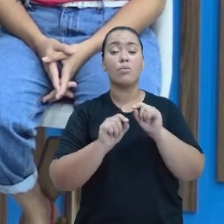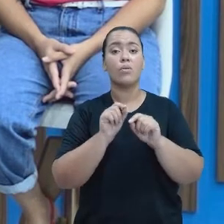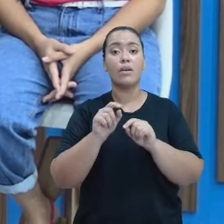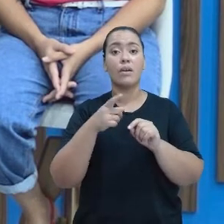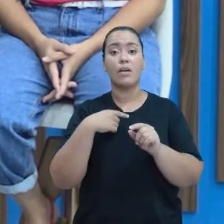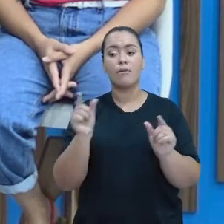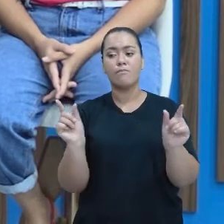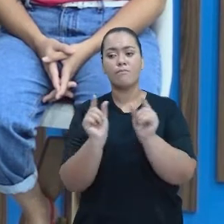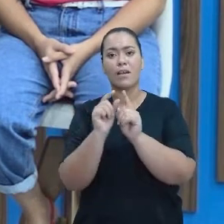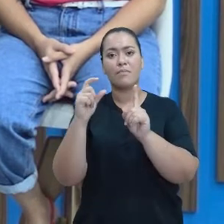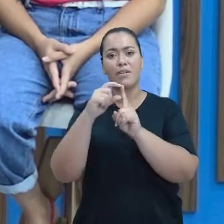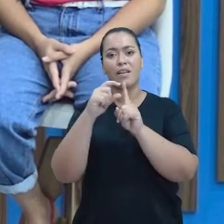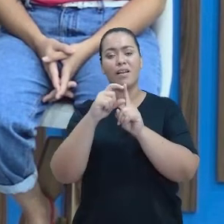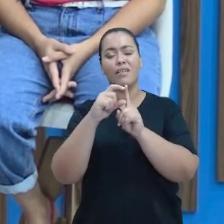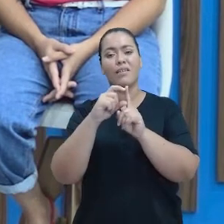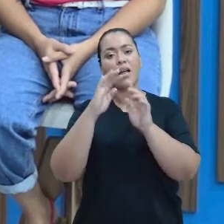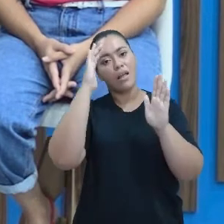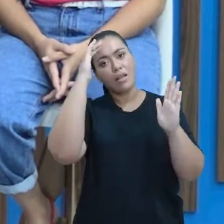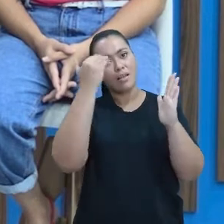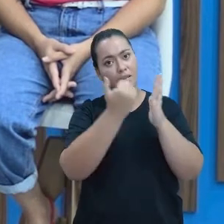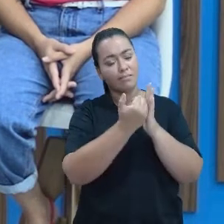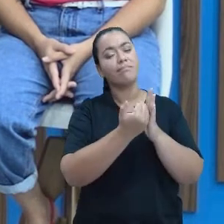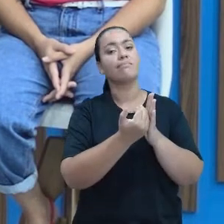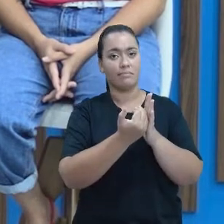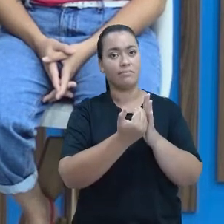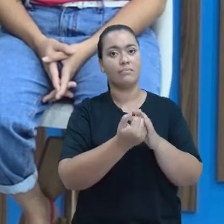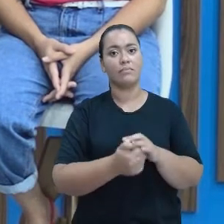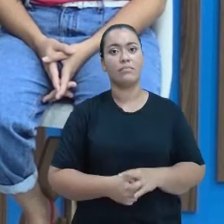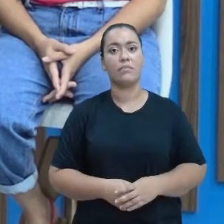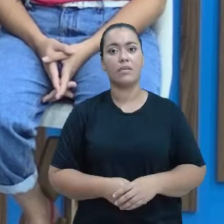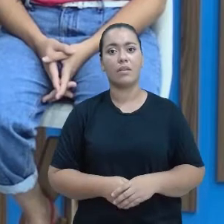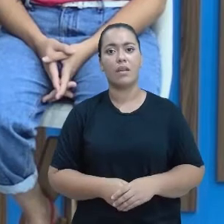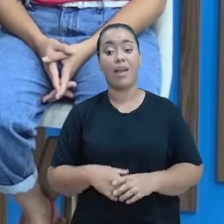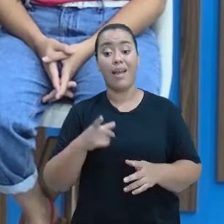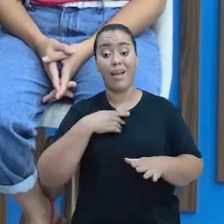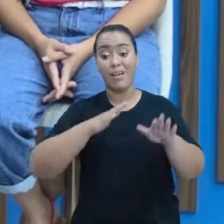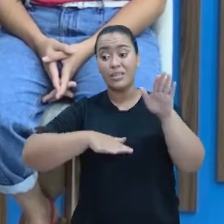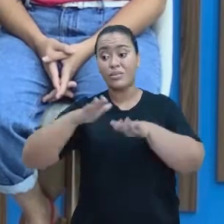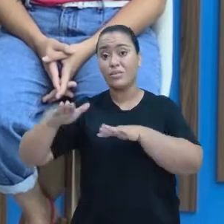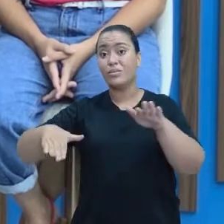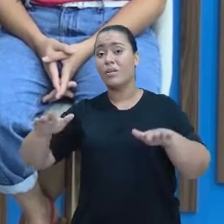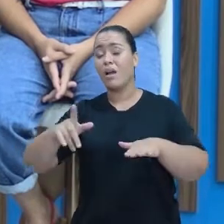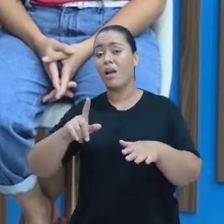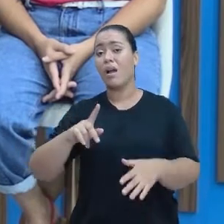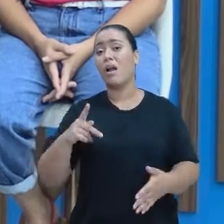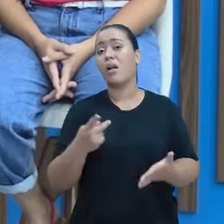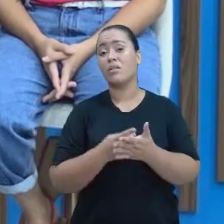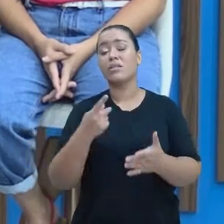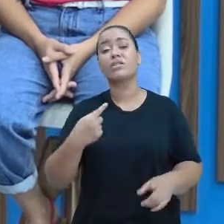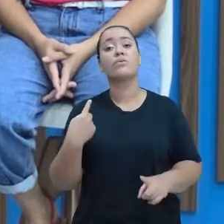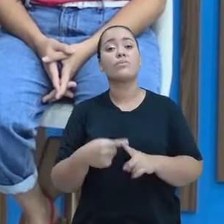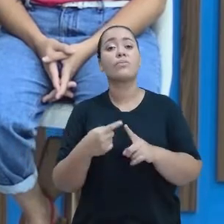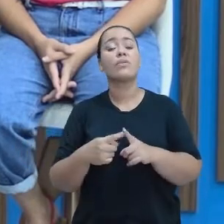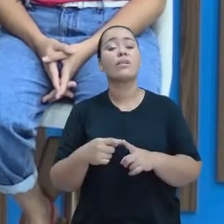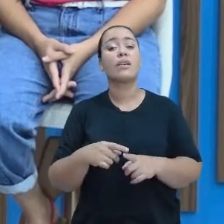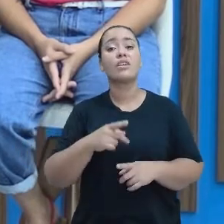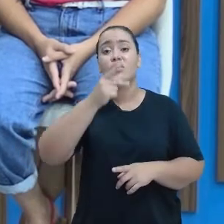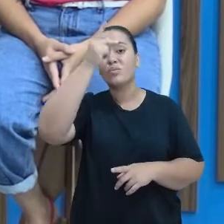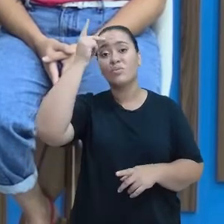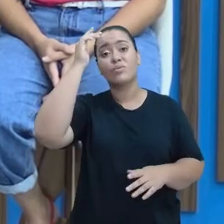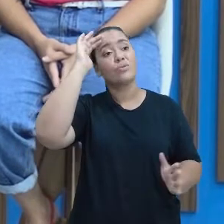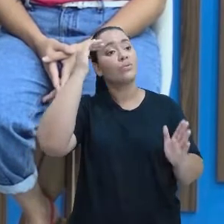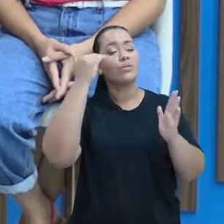resumiria tudo que... Essas desigualdades, elas acontecem porque as pessoas não respeitam